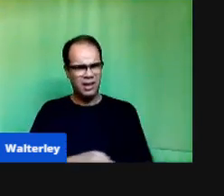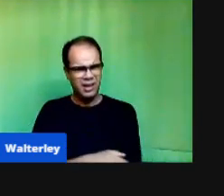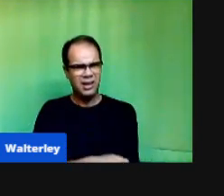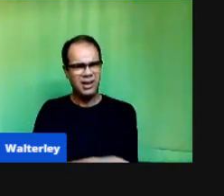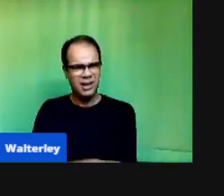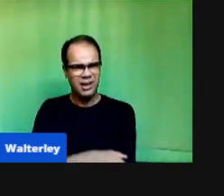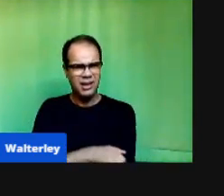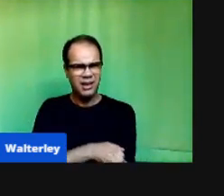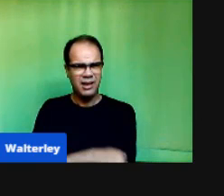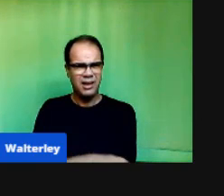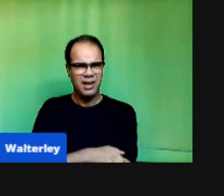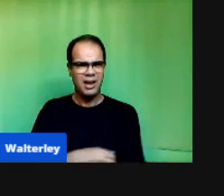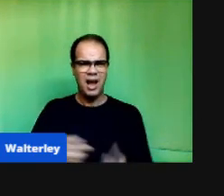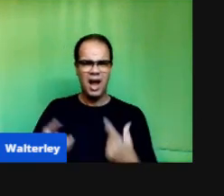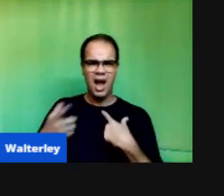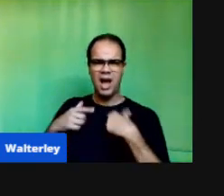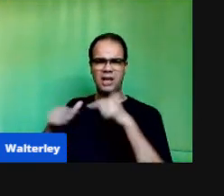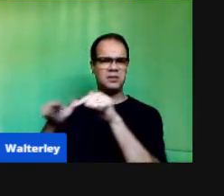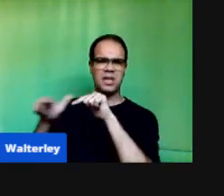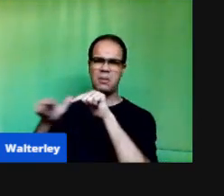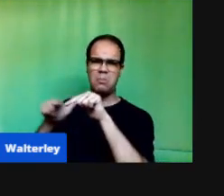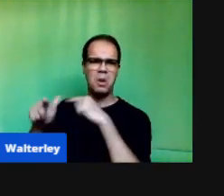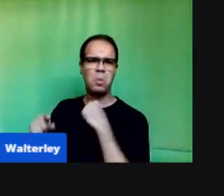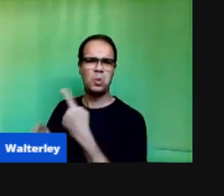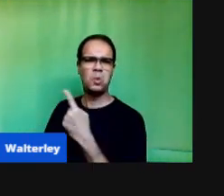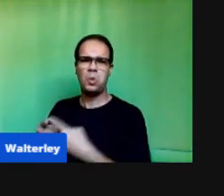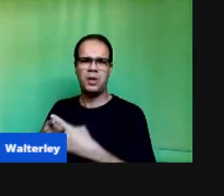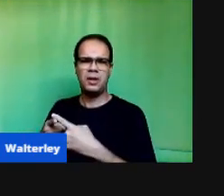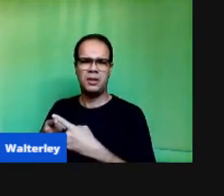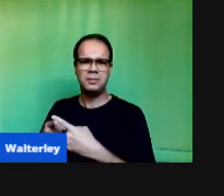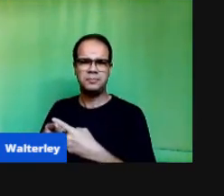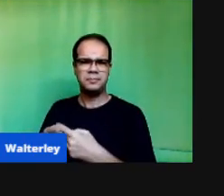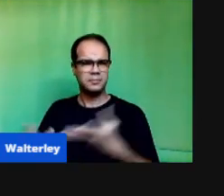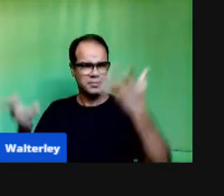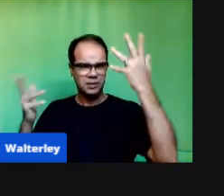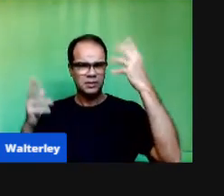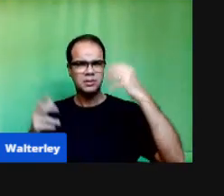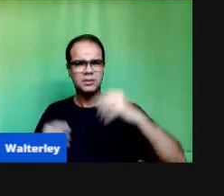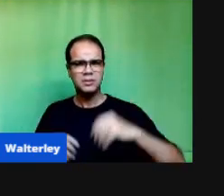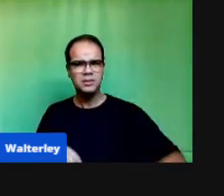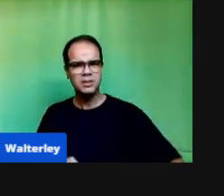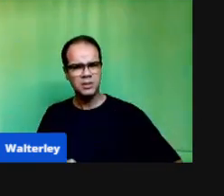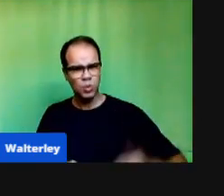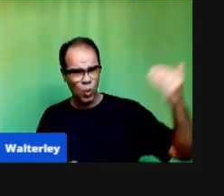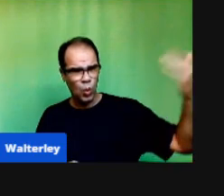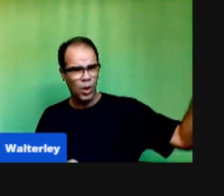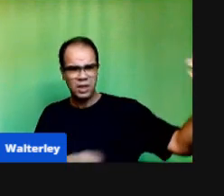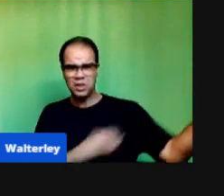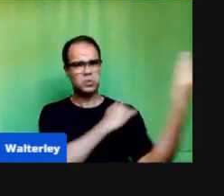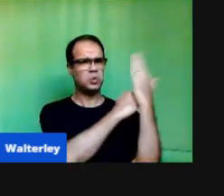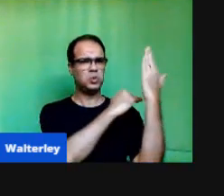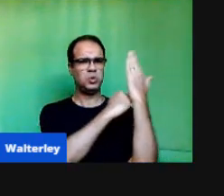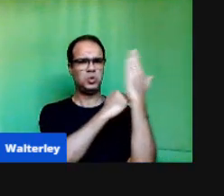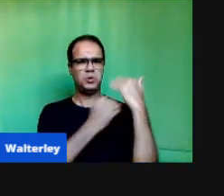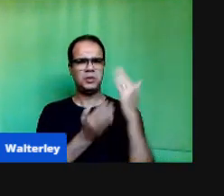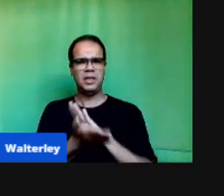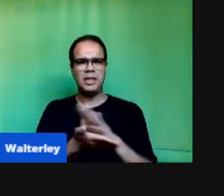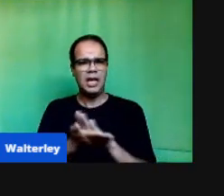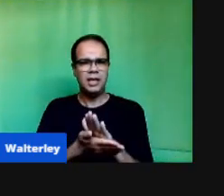ajudam. Meu casamento, meu relacionamento tá ruim por culpa dele, por culpa dela. Eu não